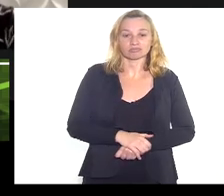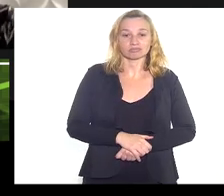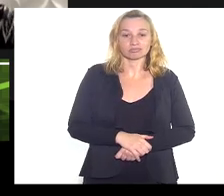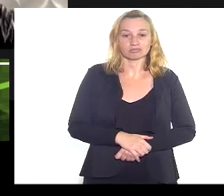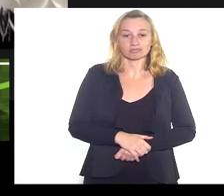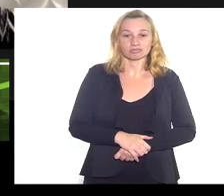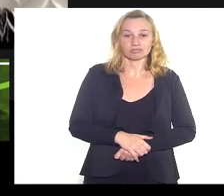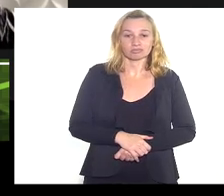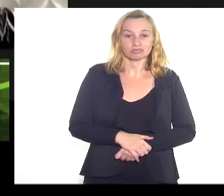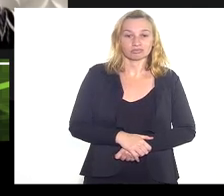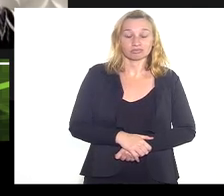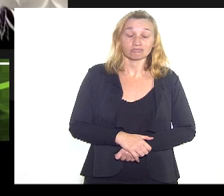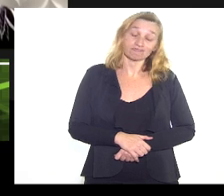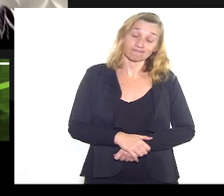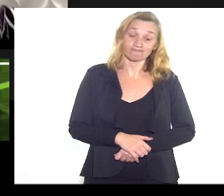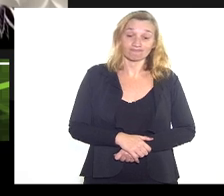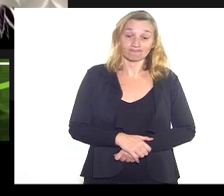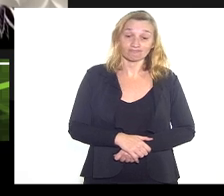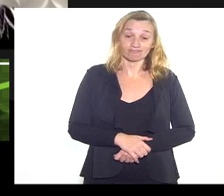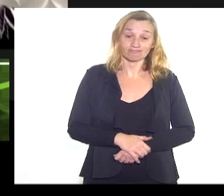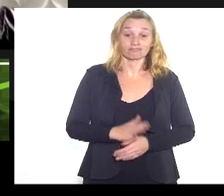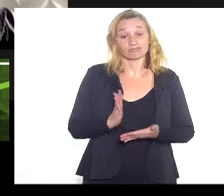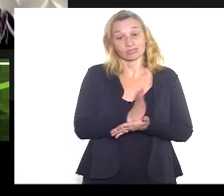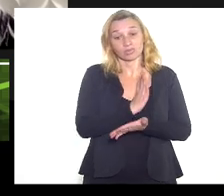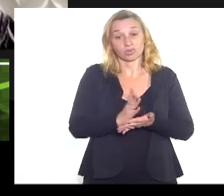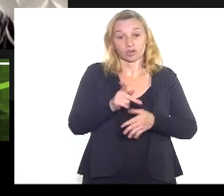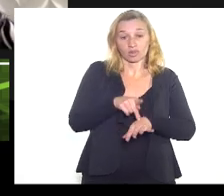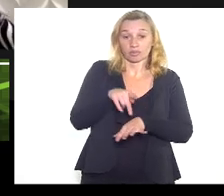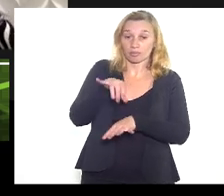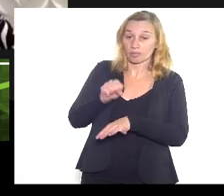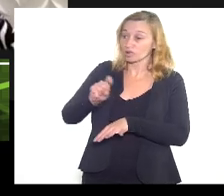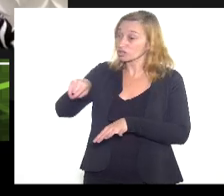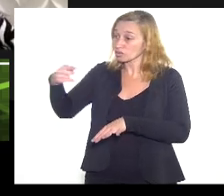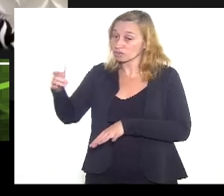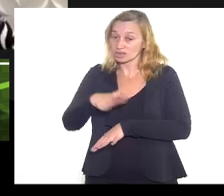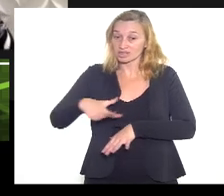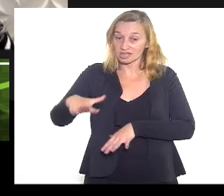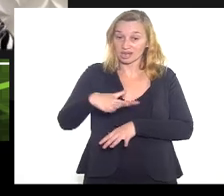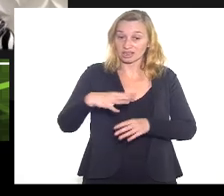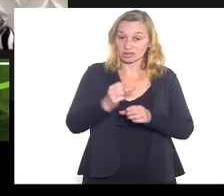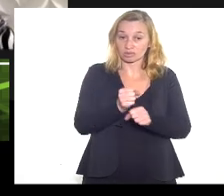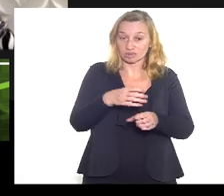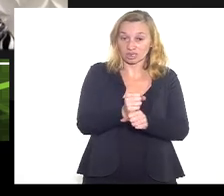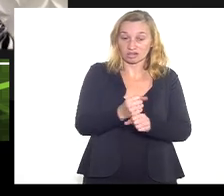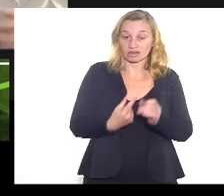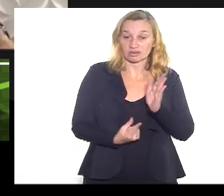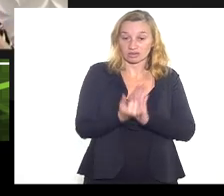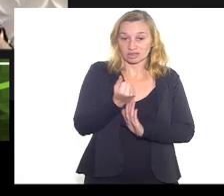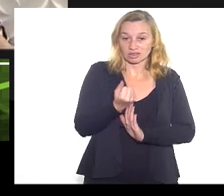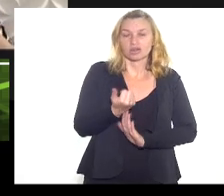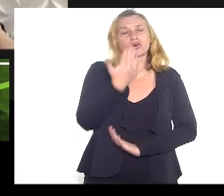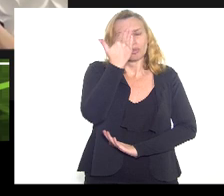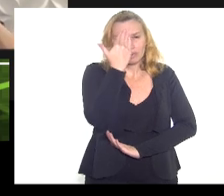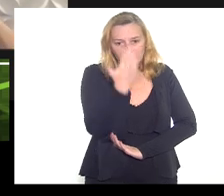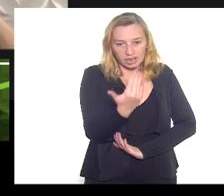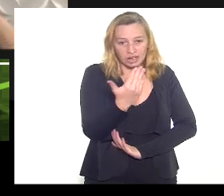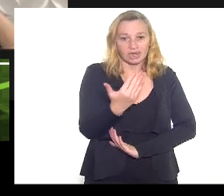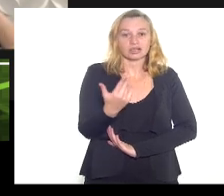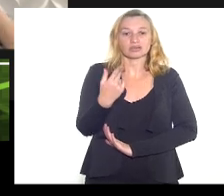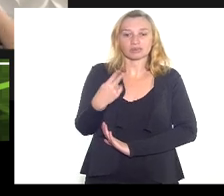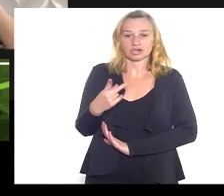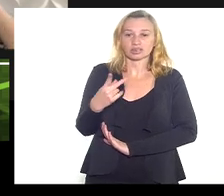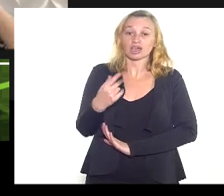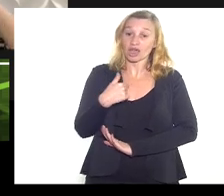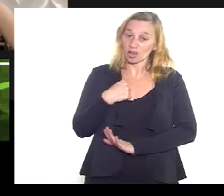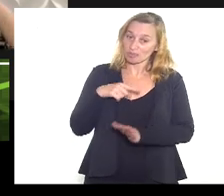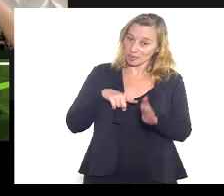e tenho algumas pós-graduações aí em outras áreas contábeis financeiras. Essa é agradeço, né? Eu só fiz a